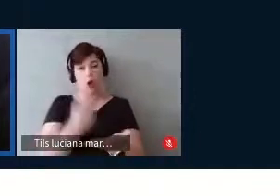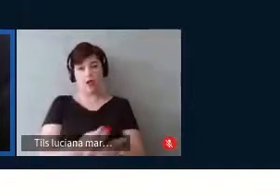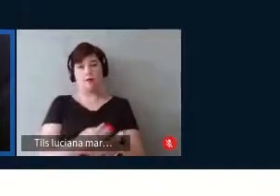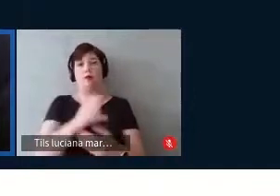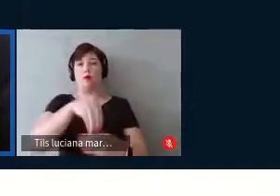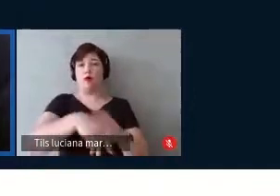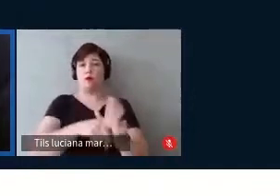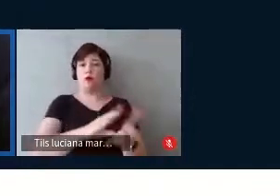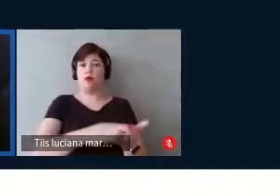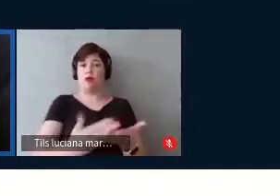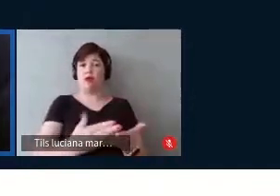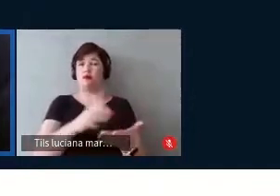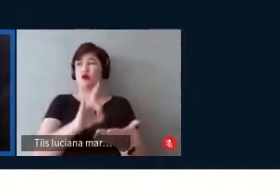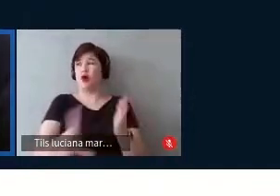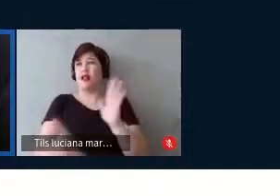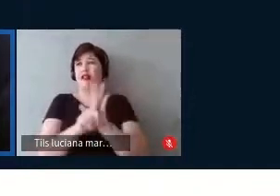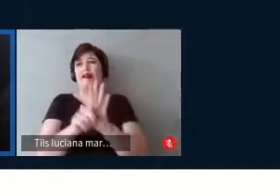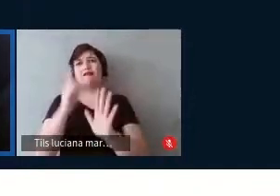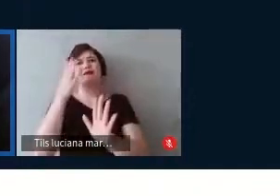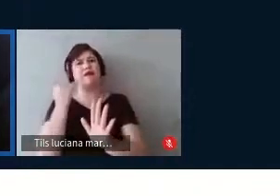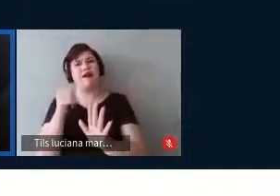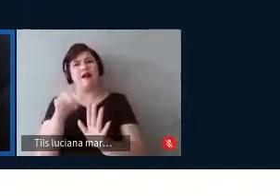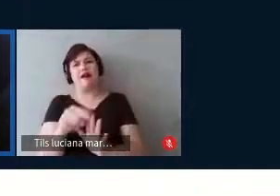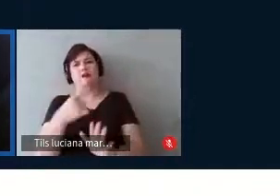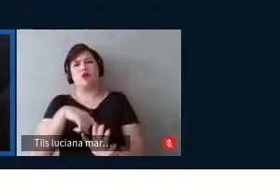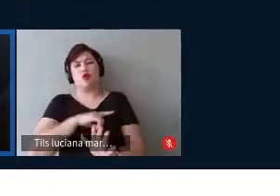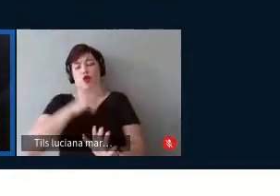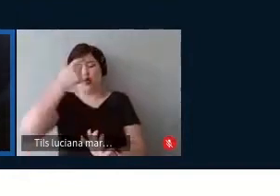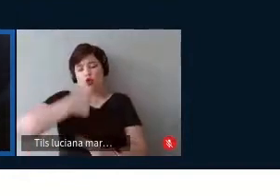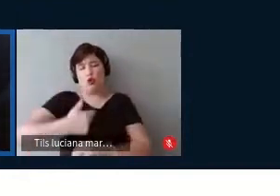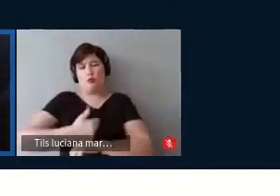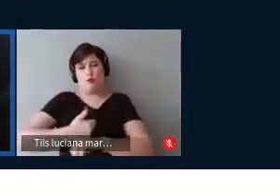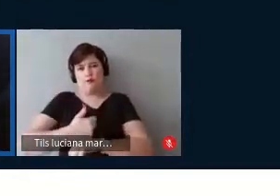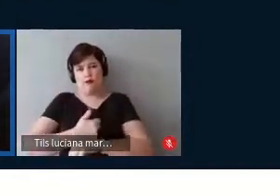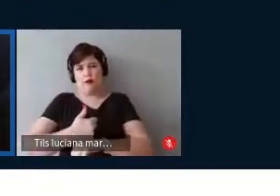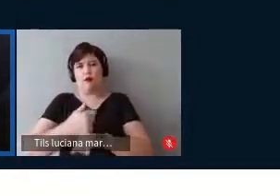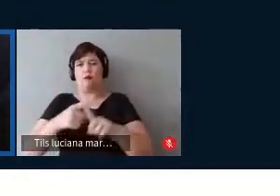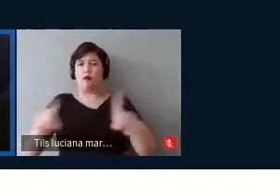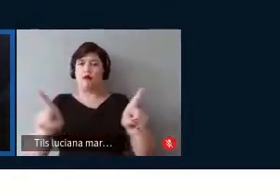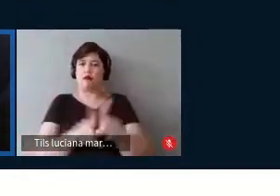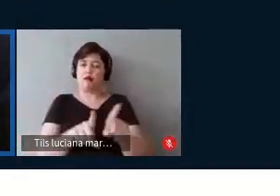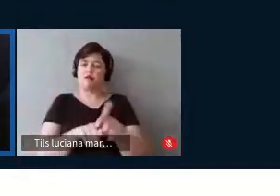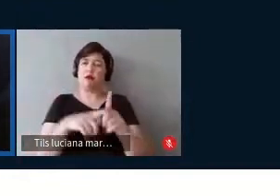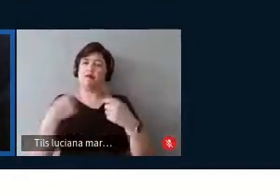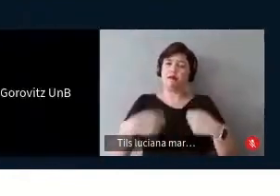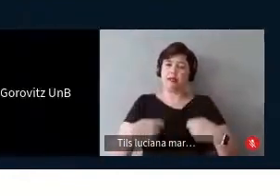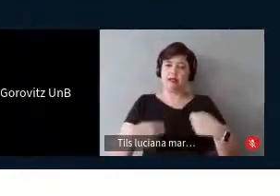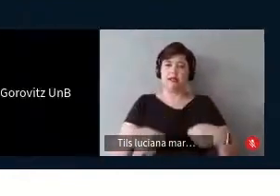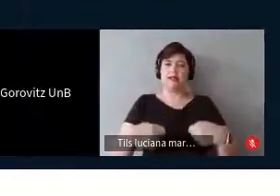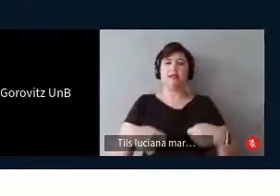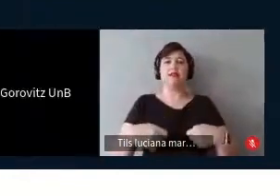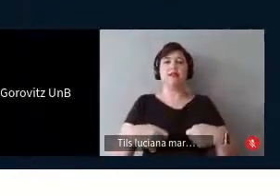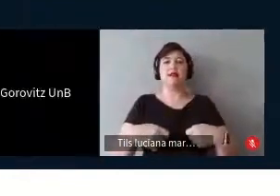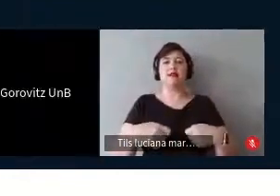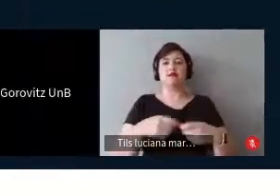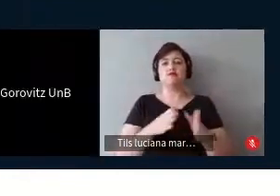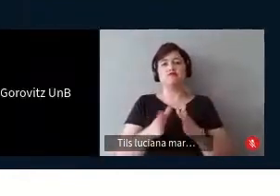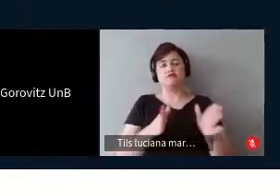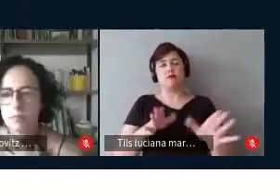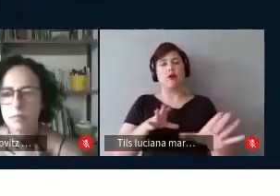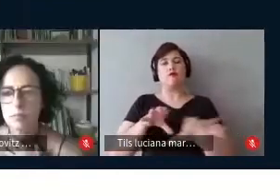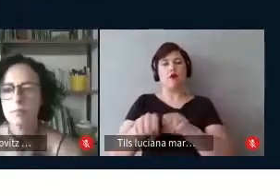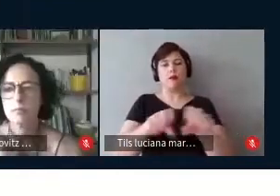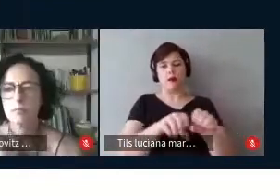de legislações que reconhecem a gente enquanto profissão, também tem que estar respaldado em ações de